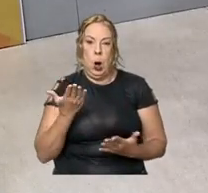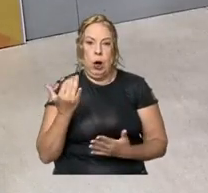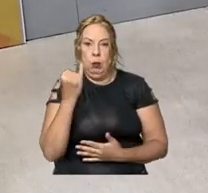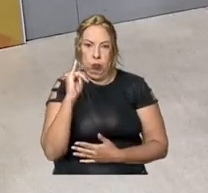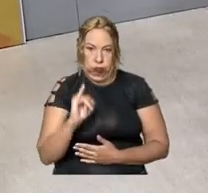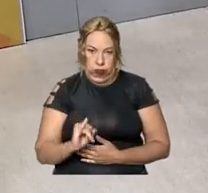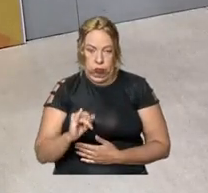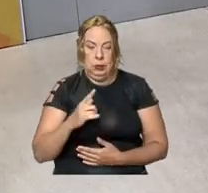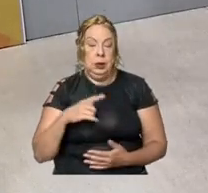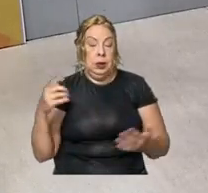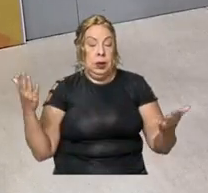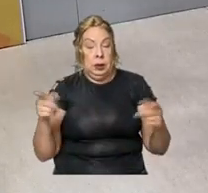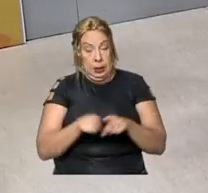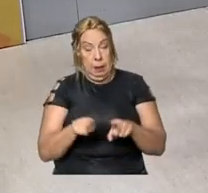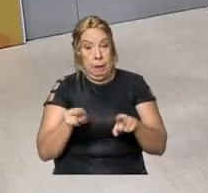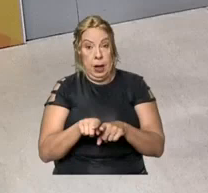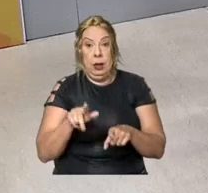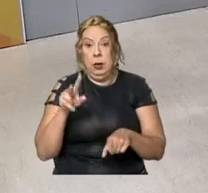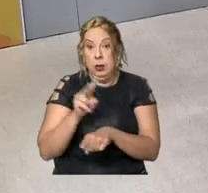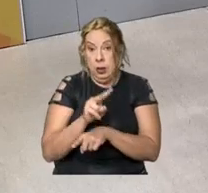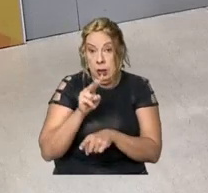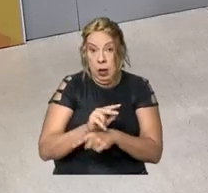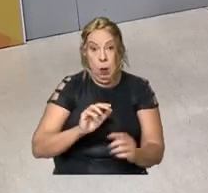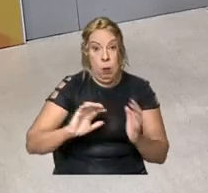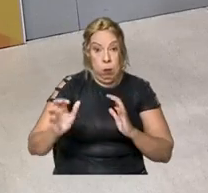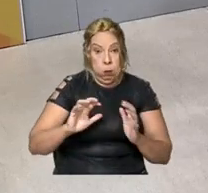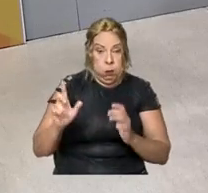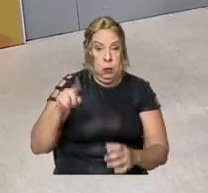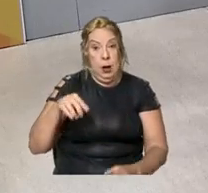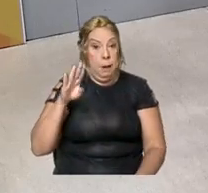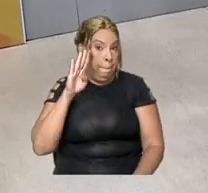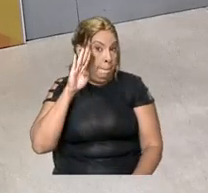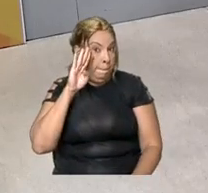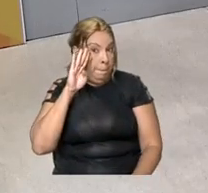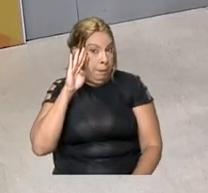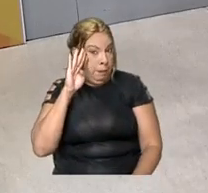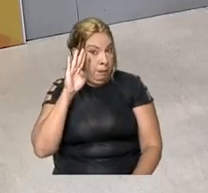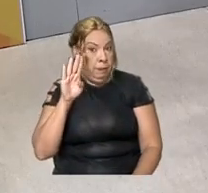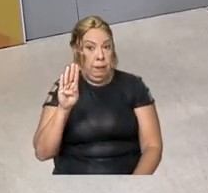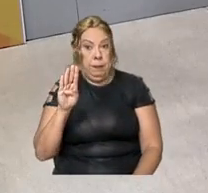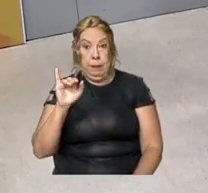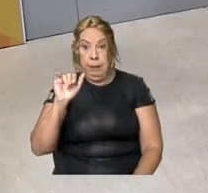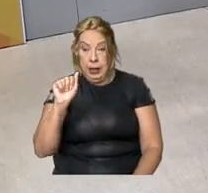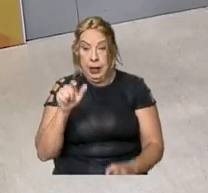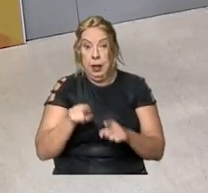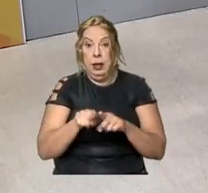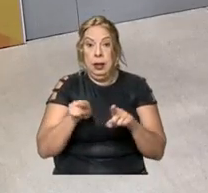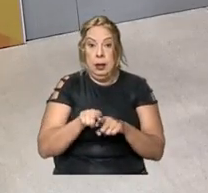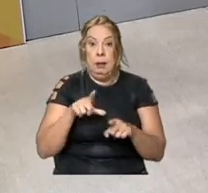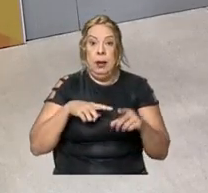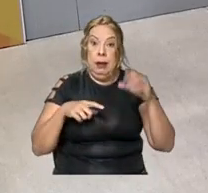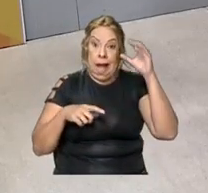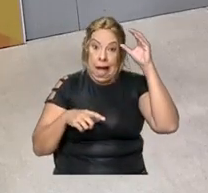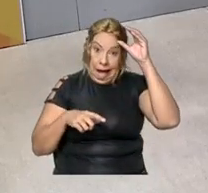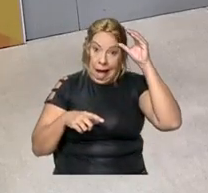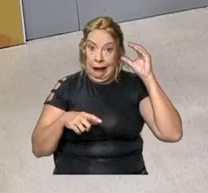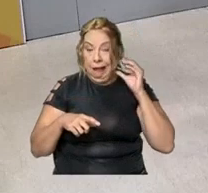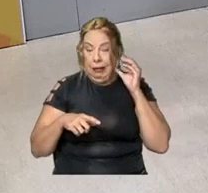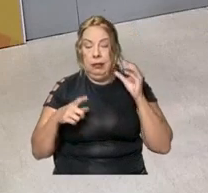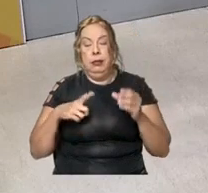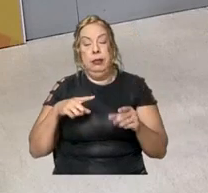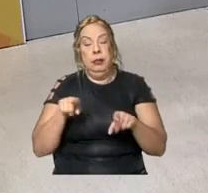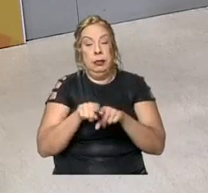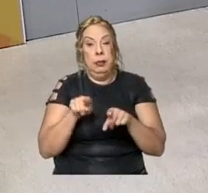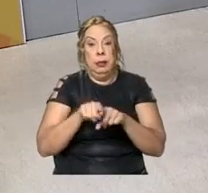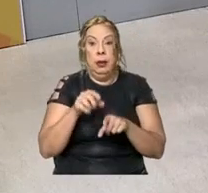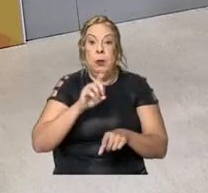Bia Takahashi e a Clara Costa, que estão no comando hoje do nosso Globo. Ótimo dia também para a nossa intérprete de Libras, a Raquel Silveira, ela que